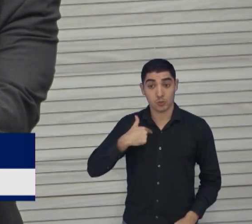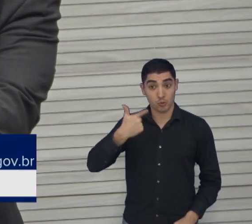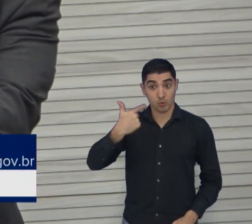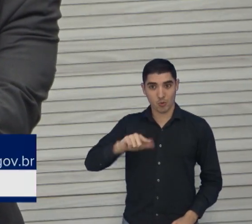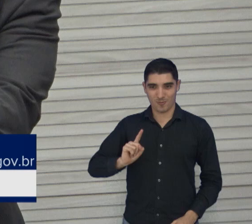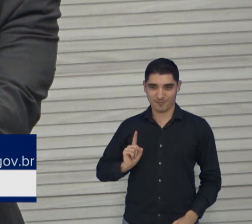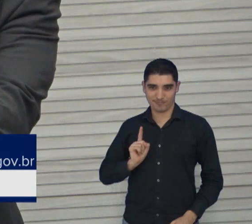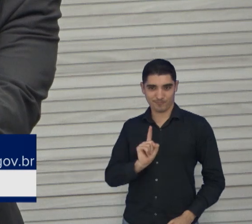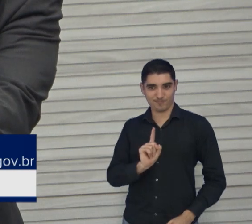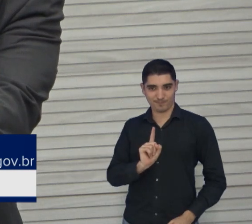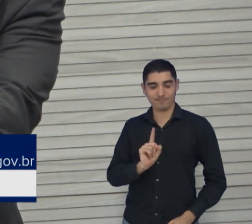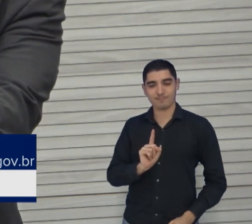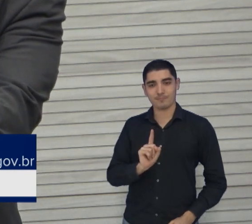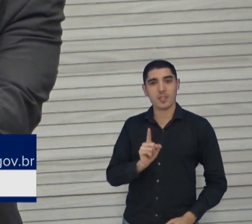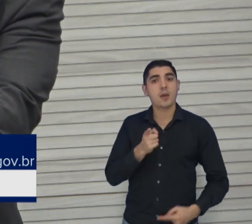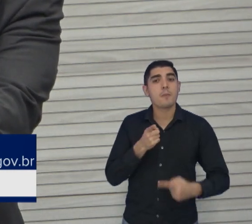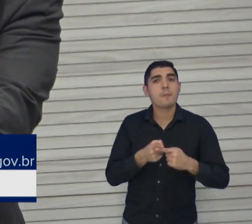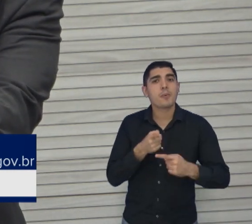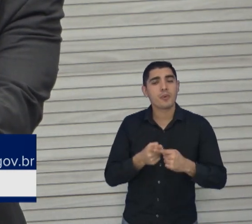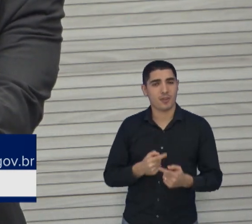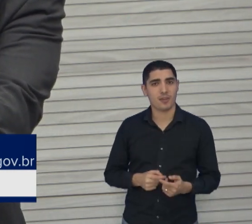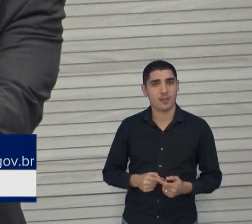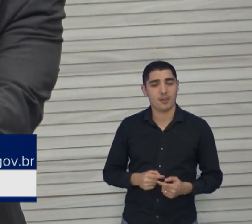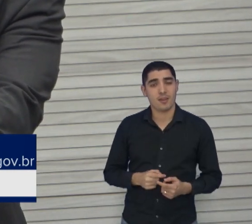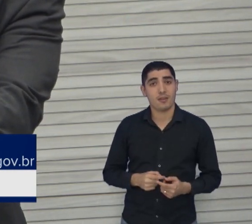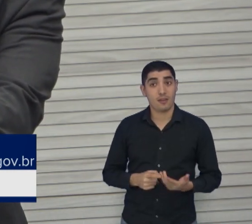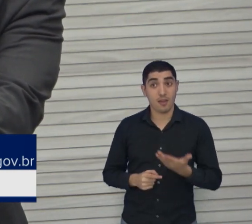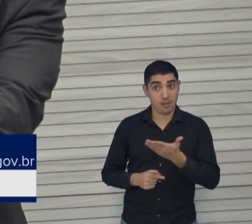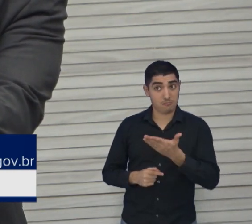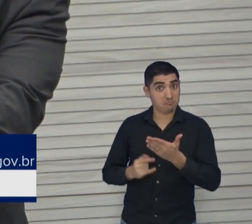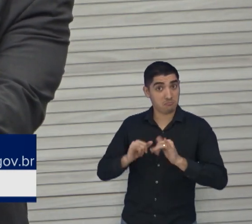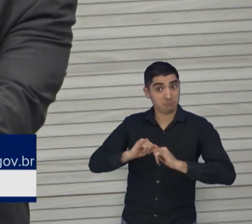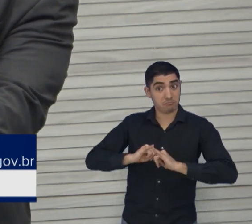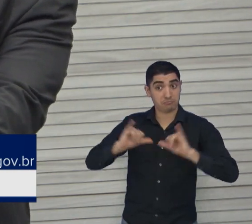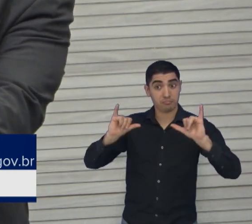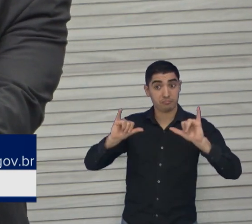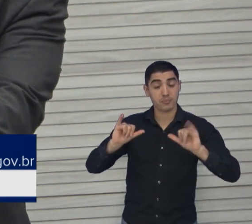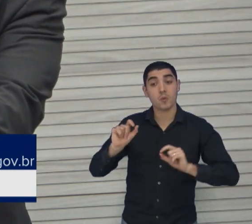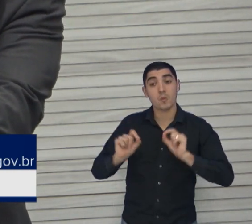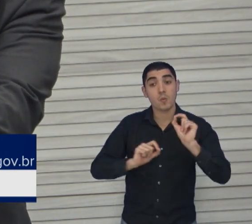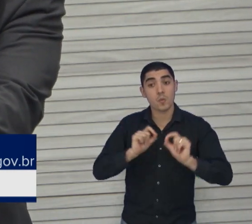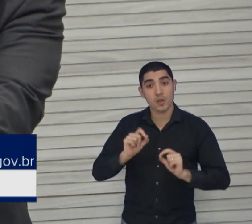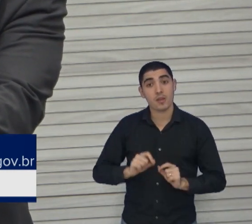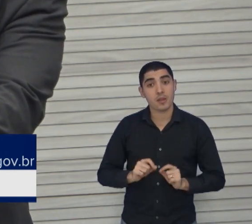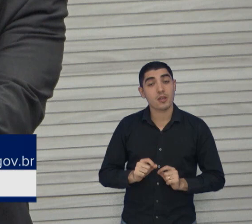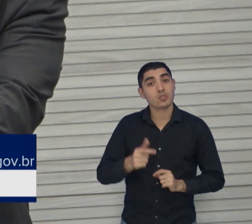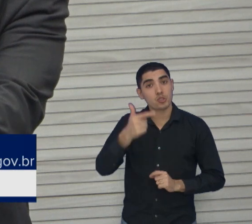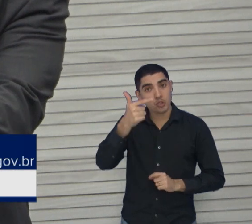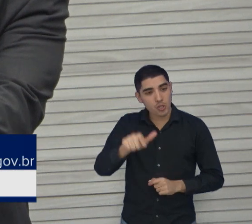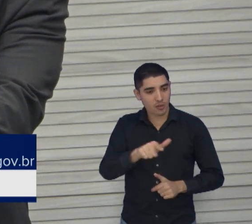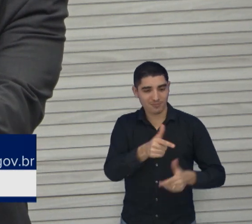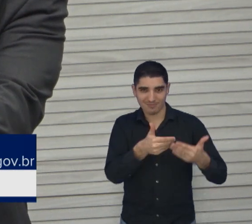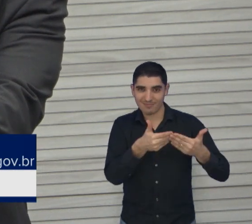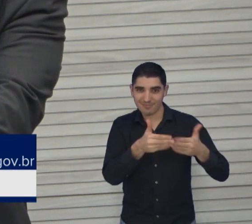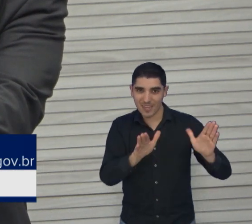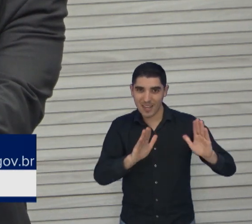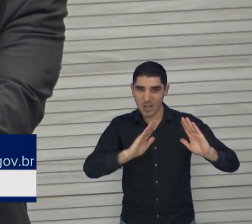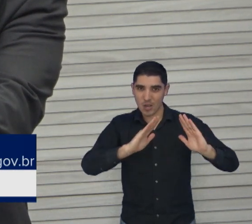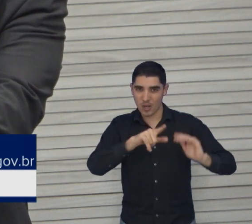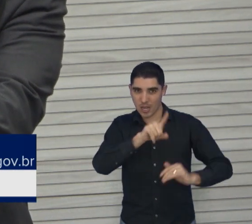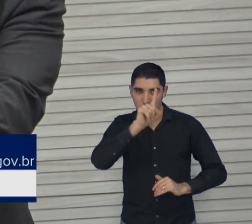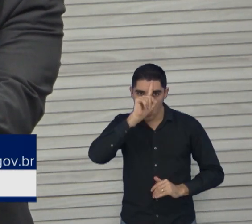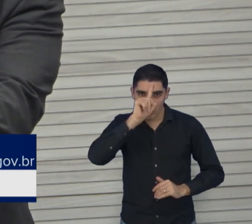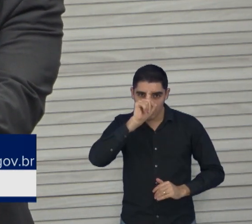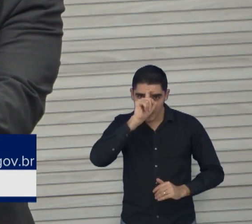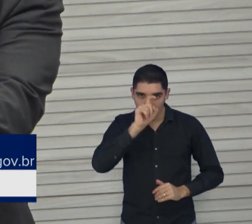uma vez para falar dessa notícia importante, que é a reabertura do Hospital de Retaguarda.